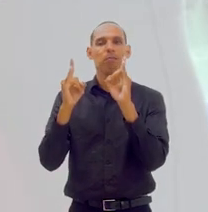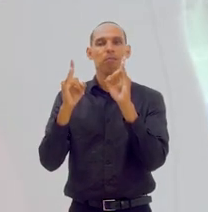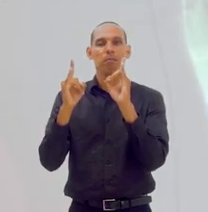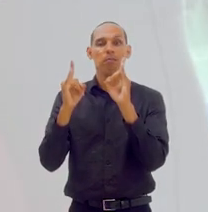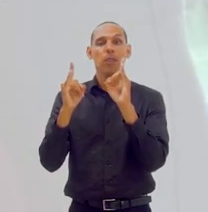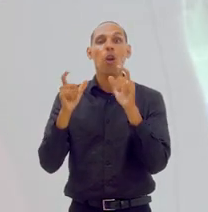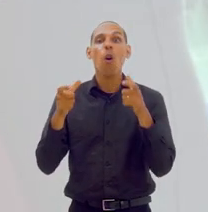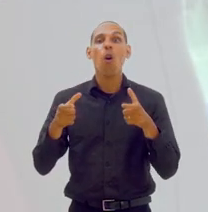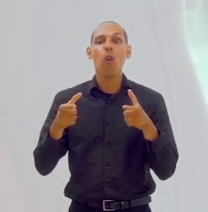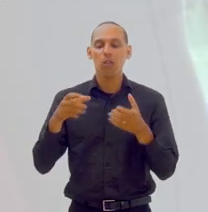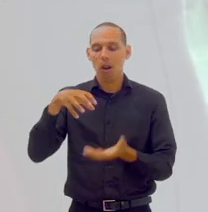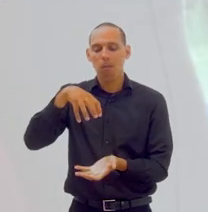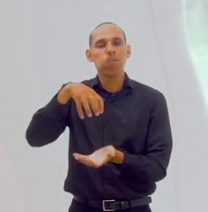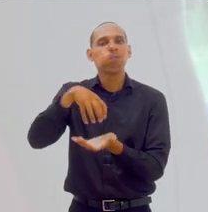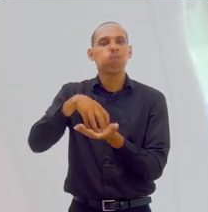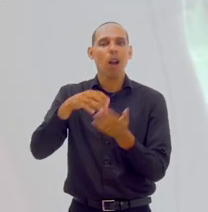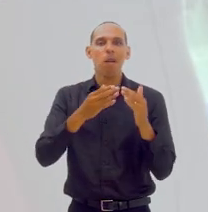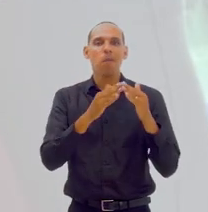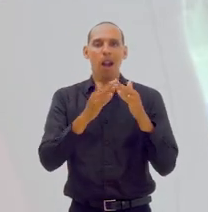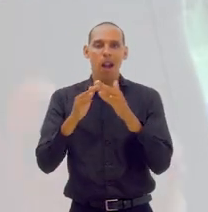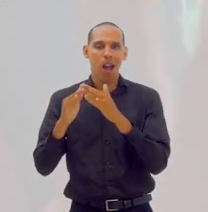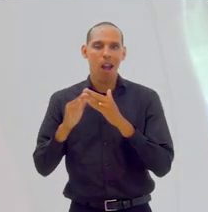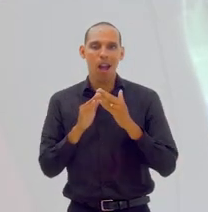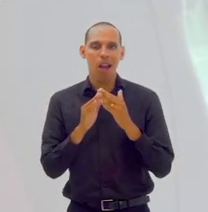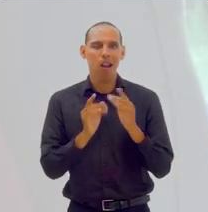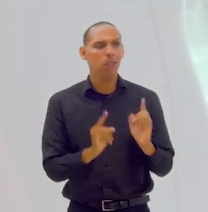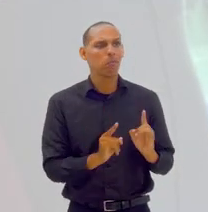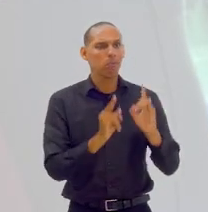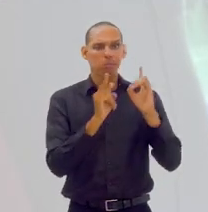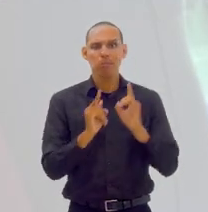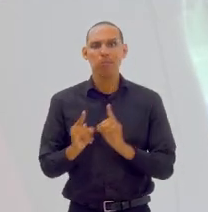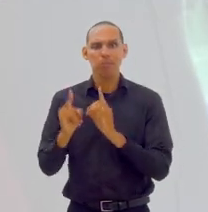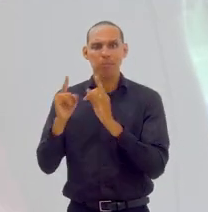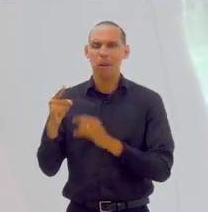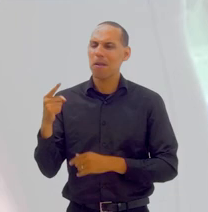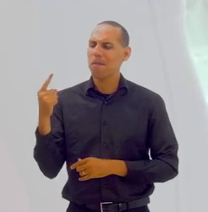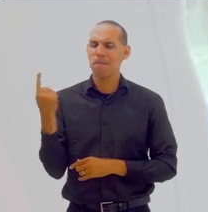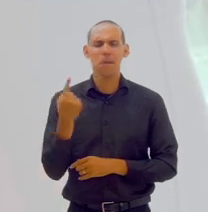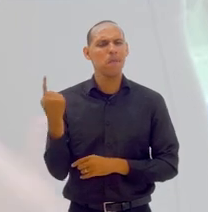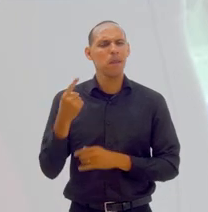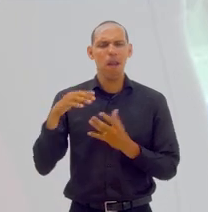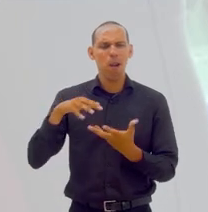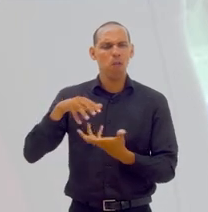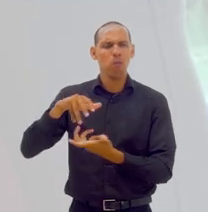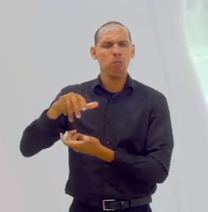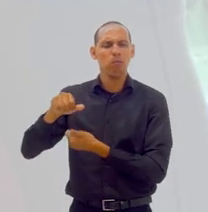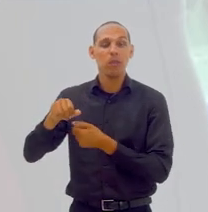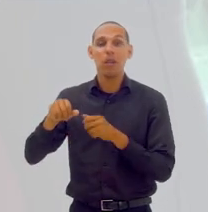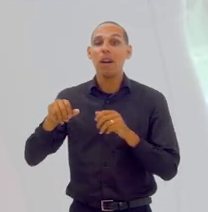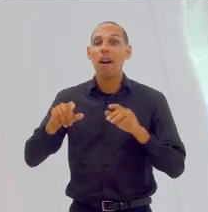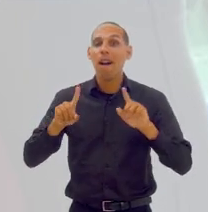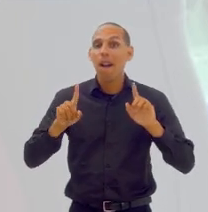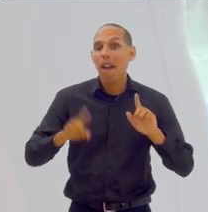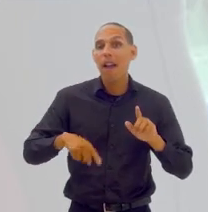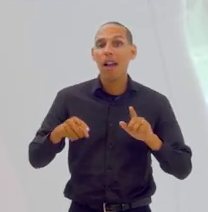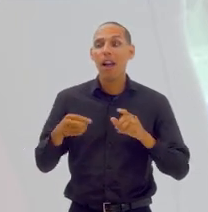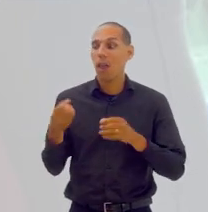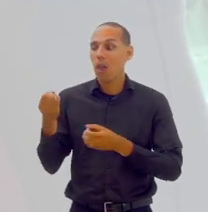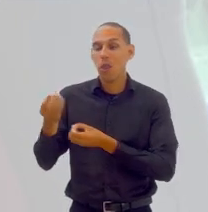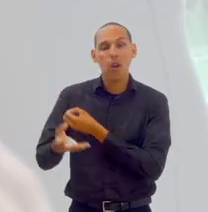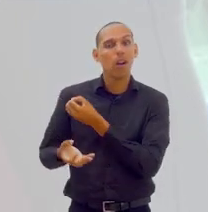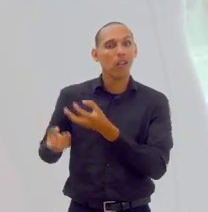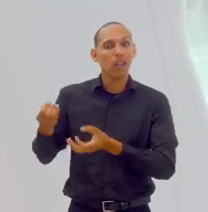meio da favela. Esses edifícios são do primeiro mundo, tudo doações daquelas